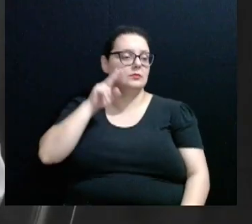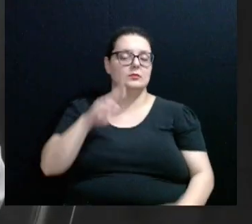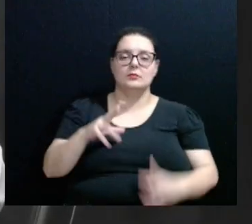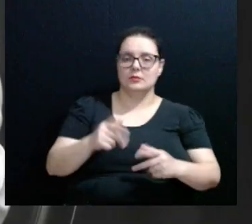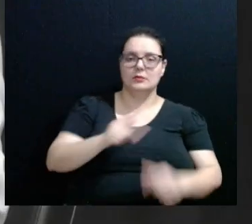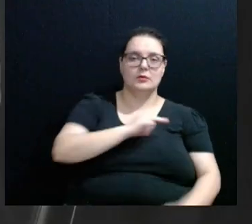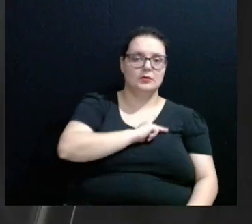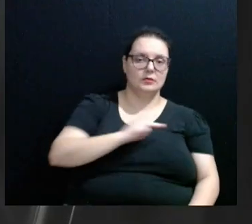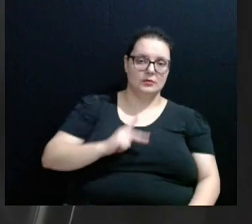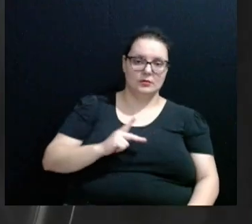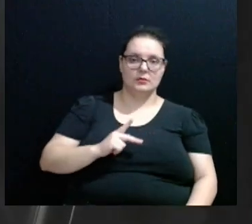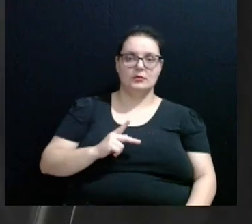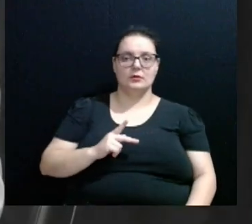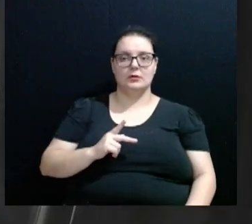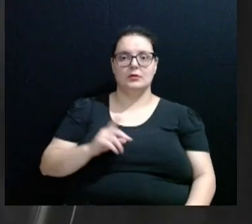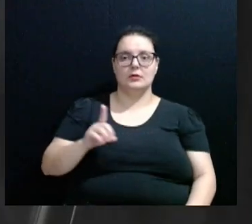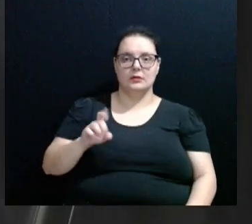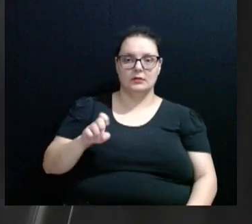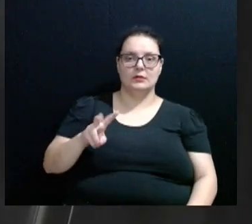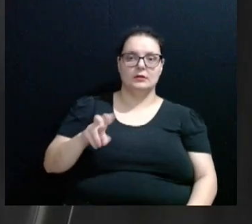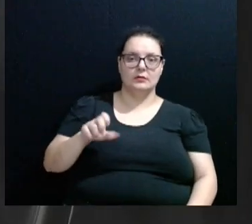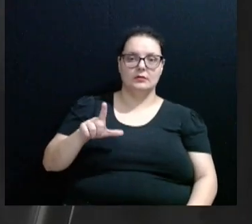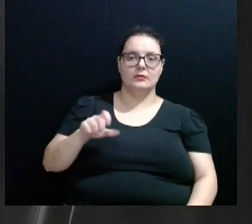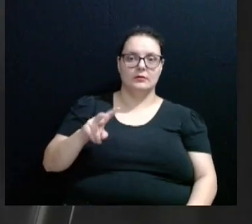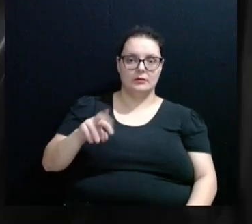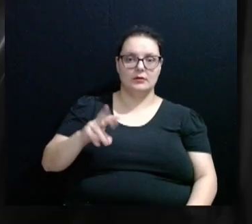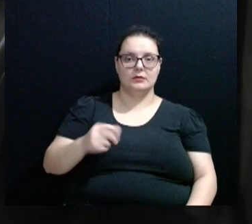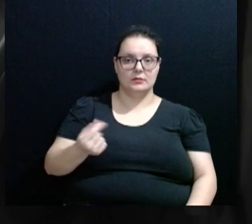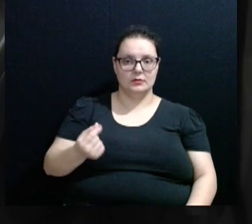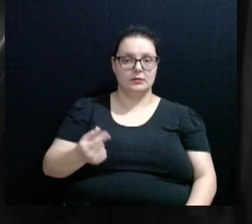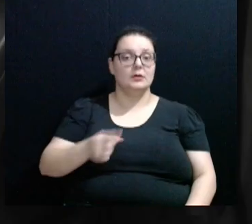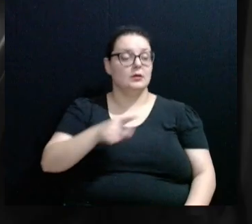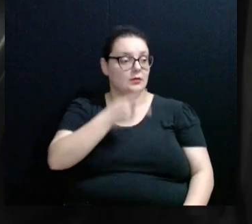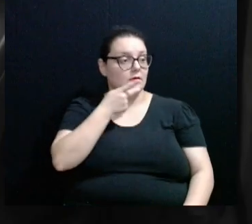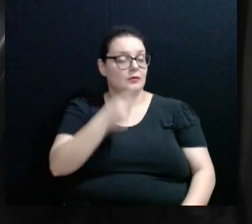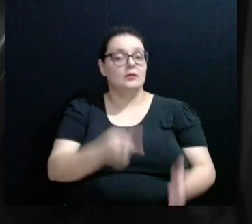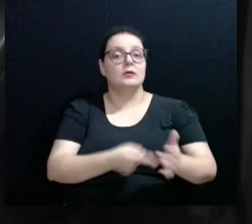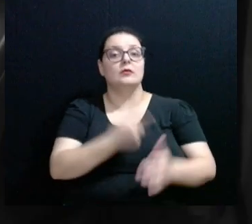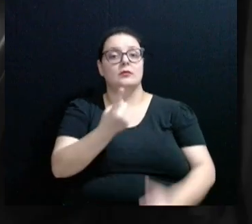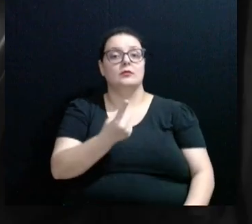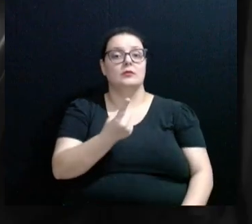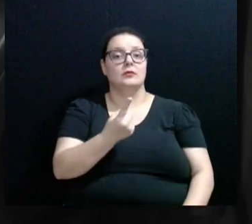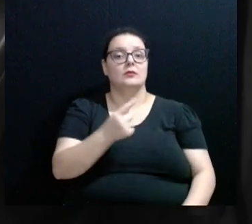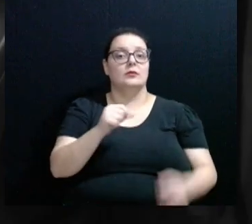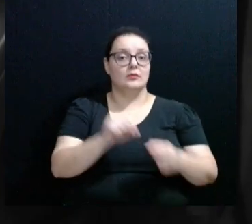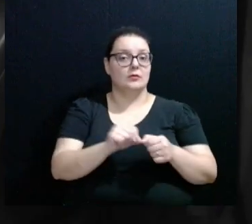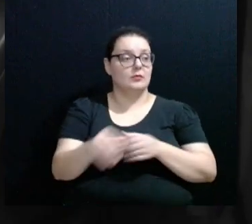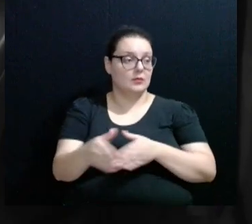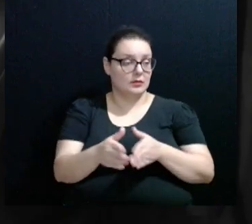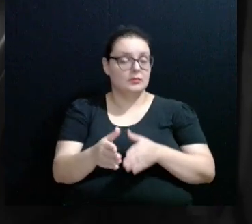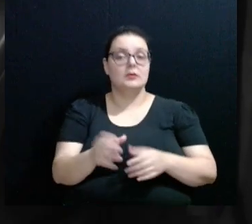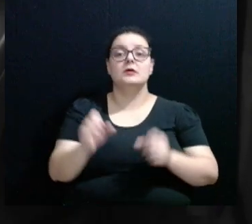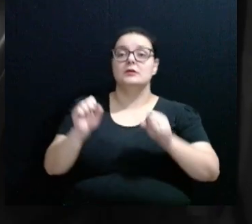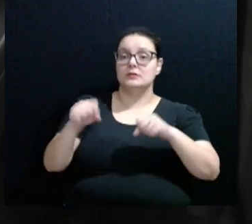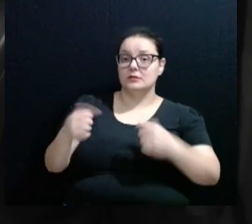devolveram dinheiro. E antes isso não que tinha eu ia isso. falar agora há pouco. Você, inclusive, foi o primeiro que fez esse caminho. Então, a gente foi feita essa